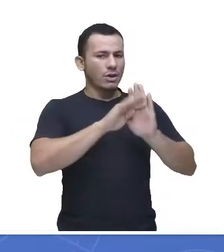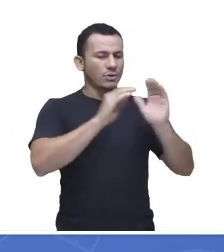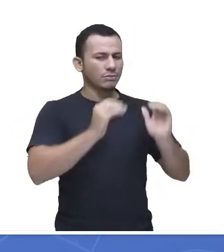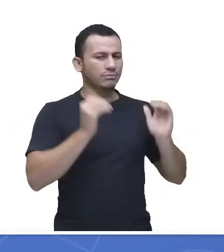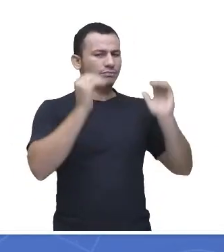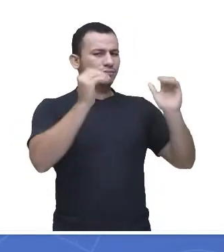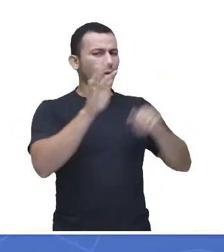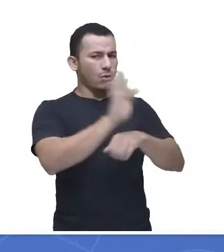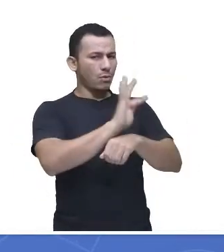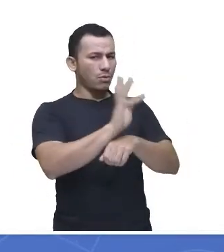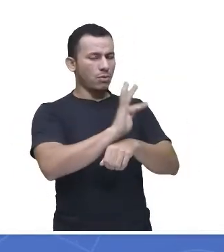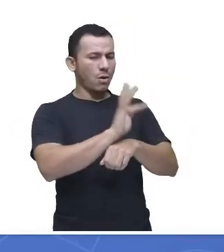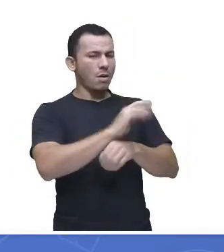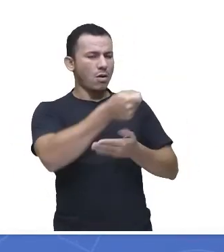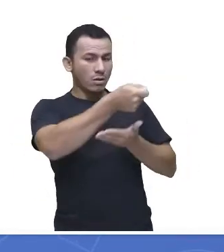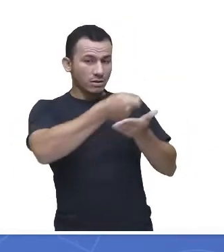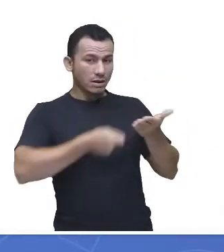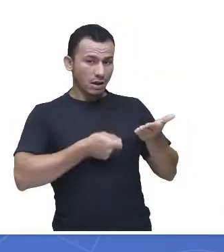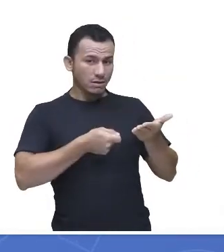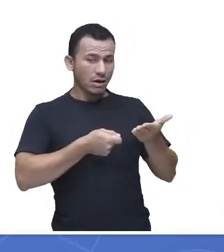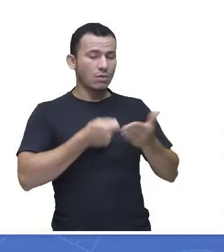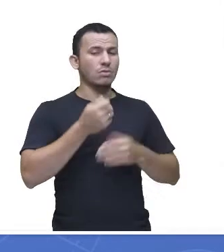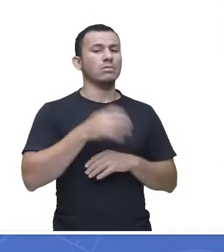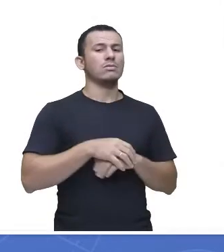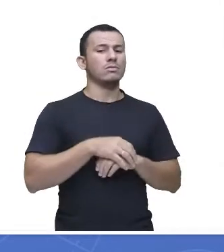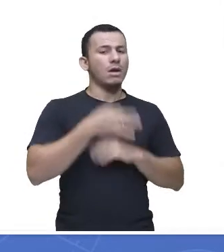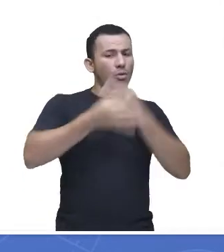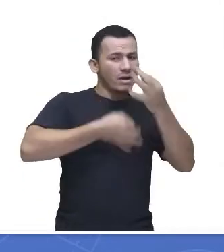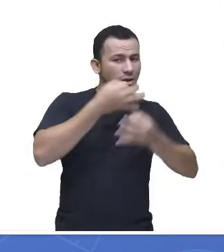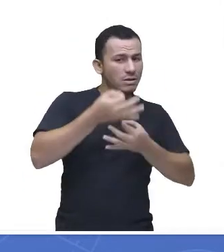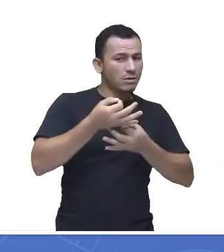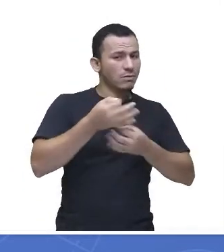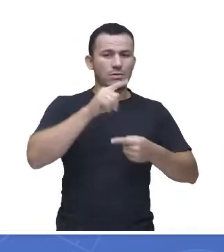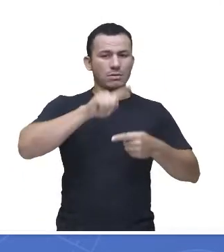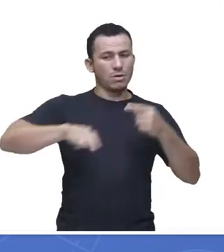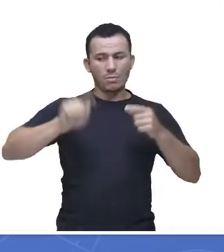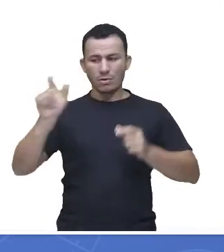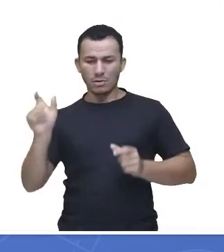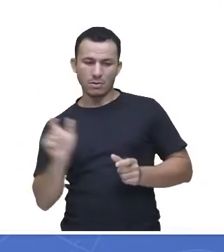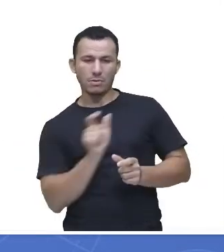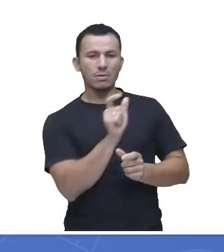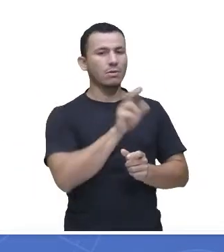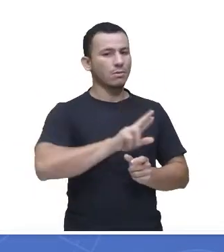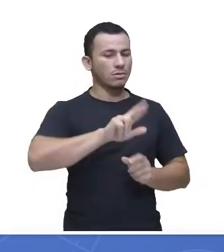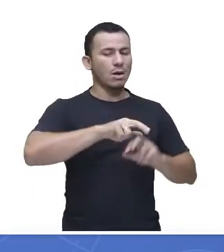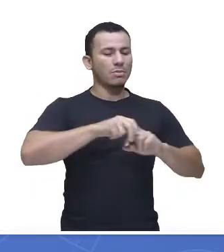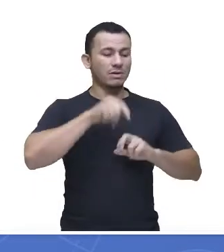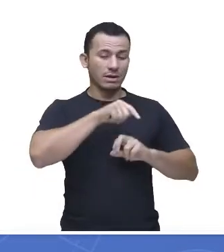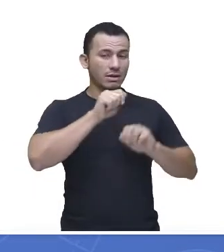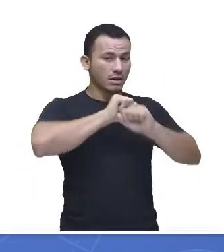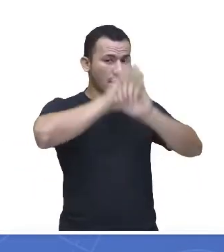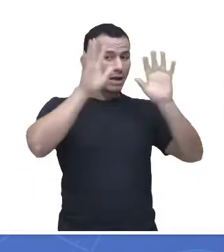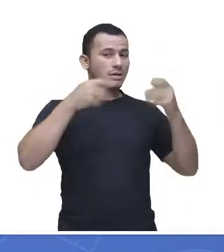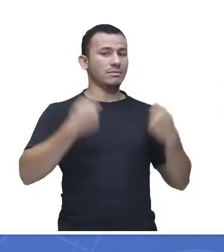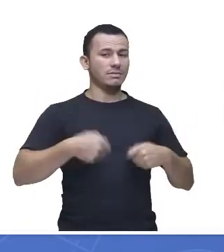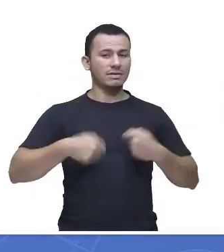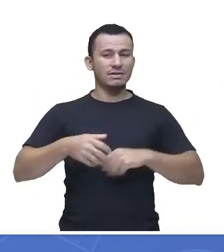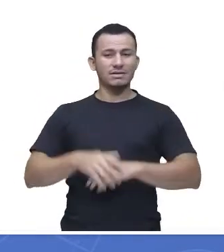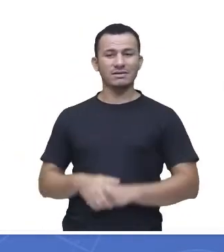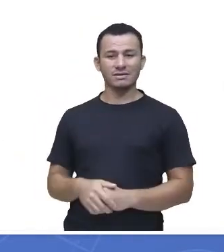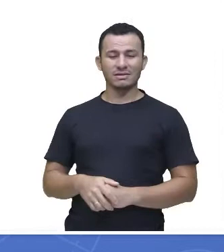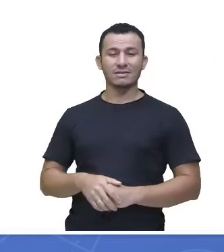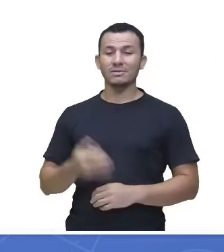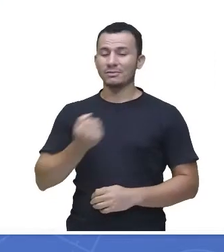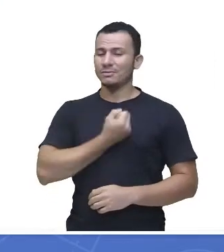no seu texto dissertativo, argumentativo, não pode, exatamente porque precisa ter clareza. Então vamos à nossa